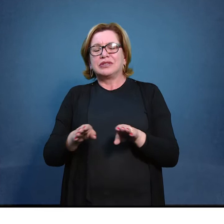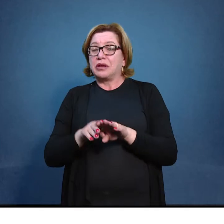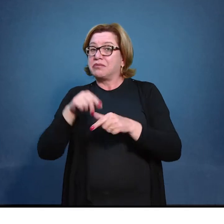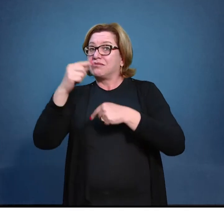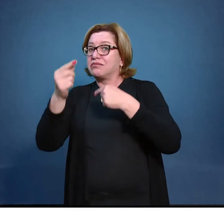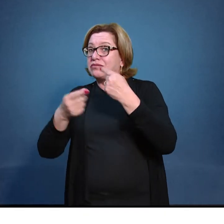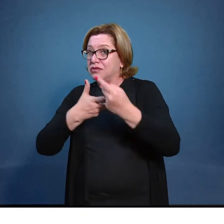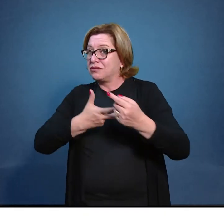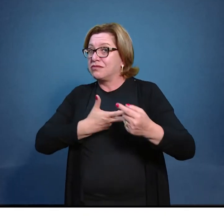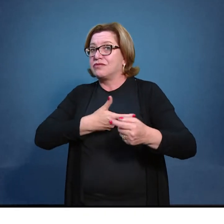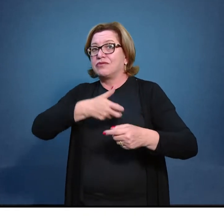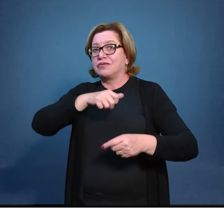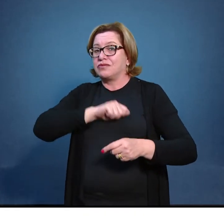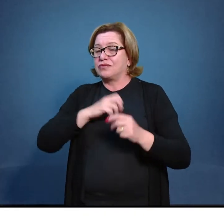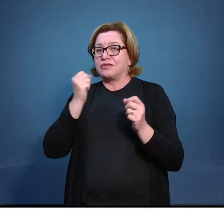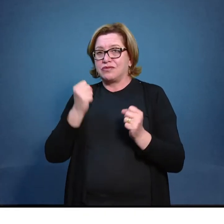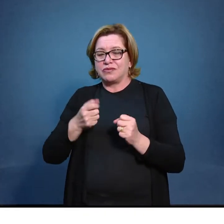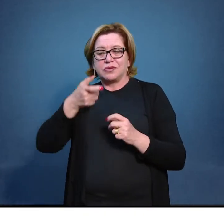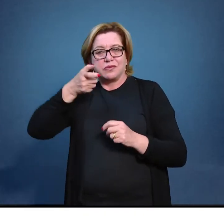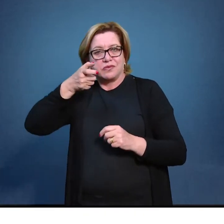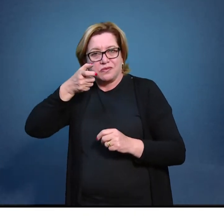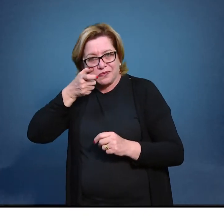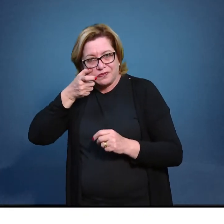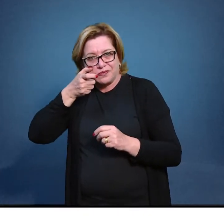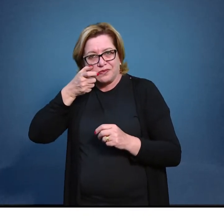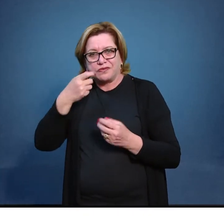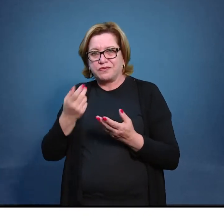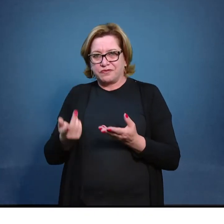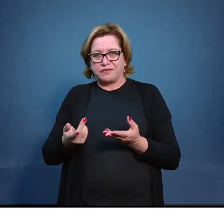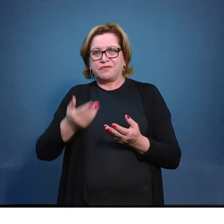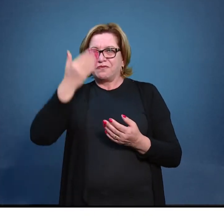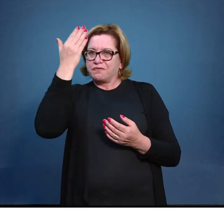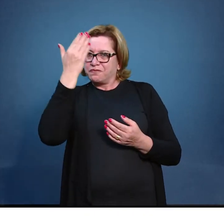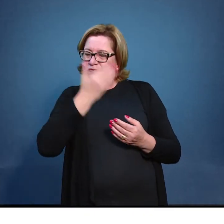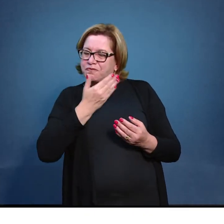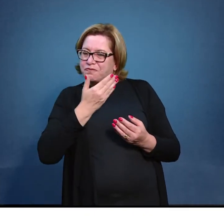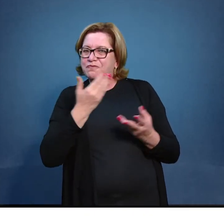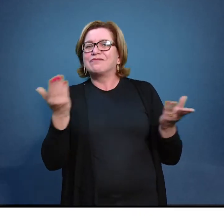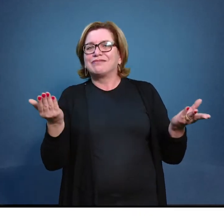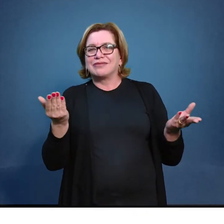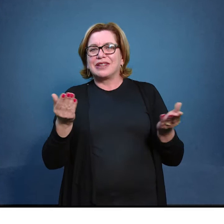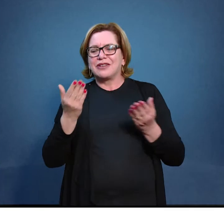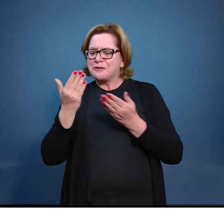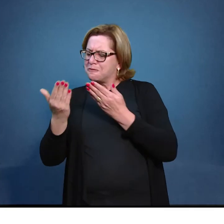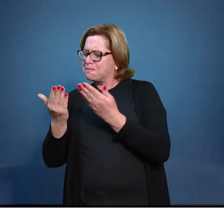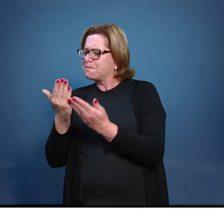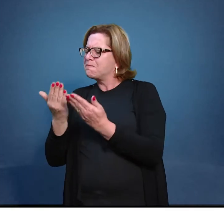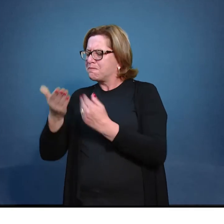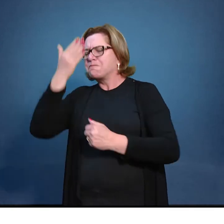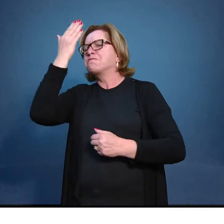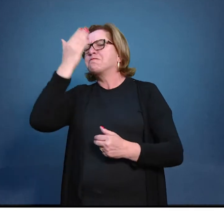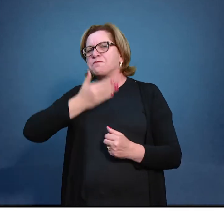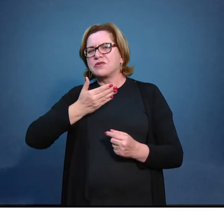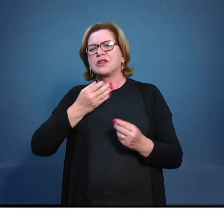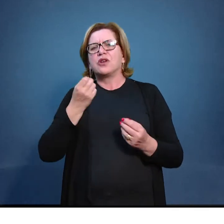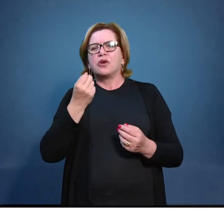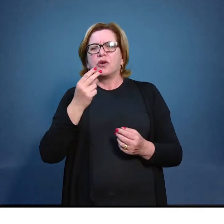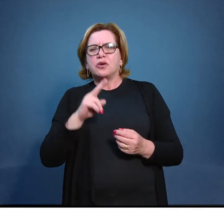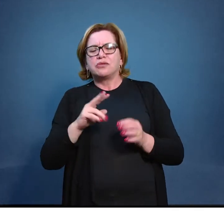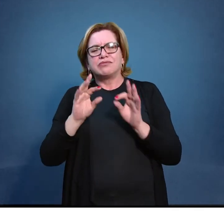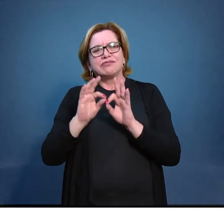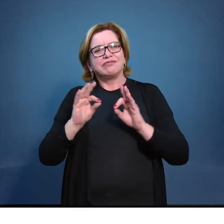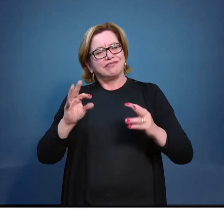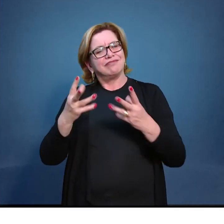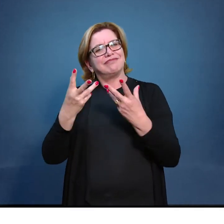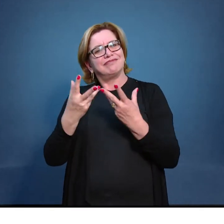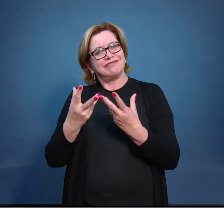então, ele vai homologar isso. Pode homologar através de uma fiscalização, conferindo se realmente o valor é aquele, ou ele